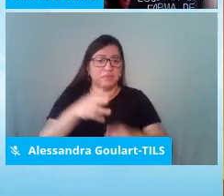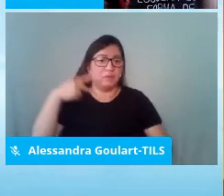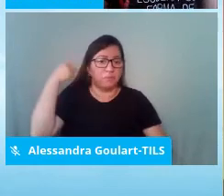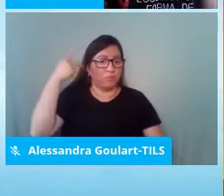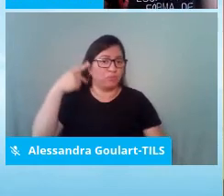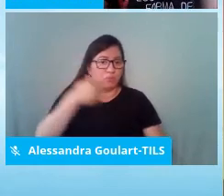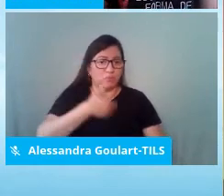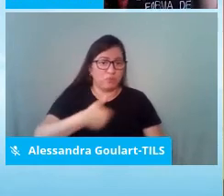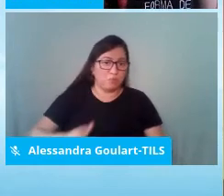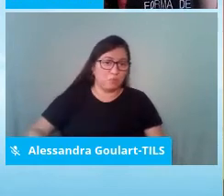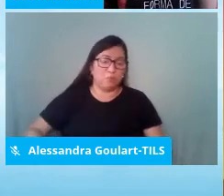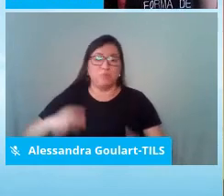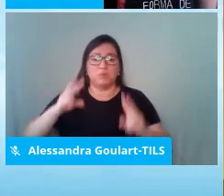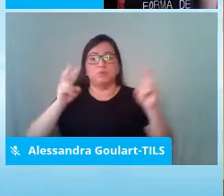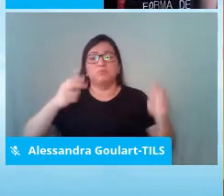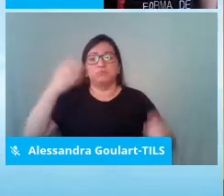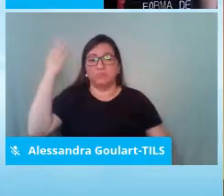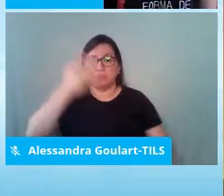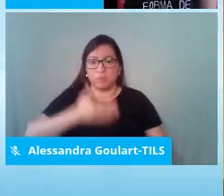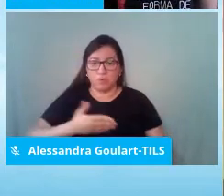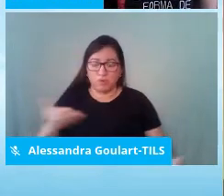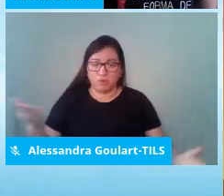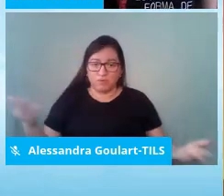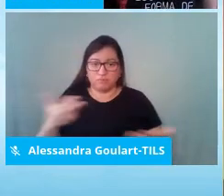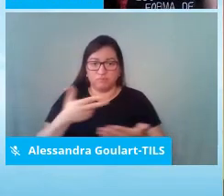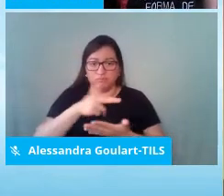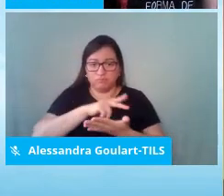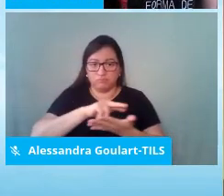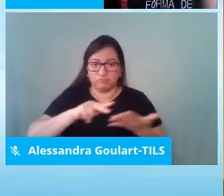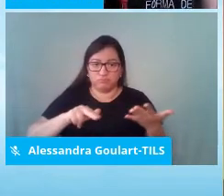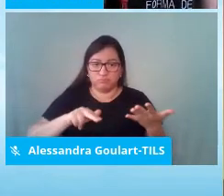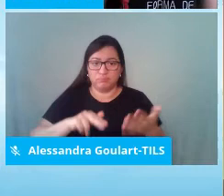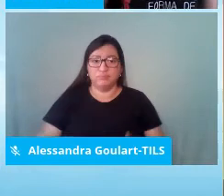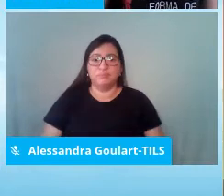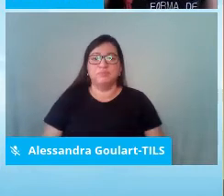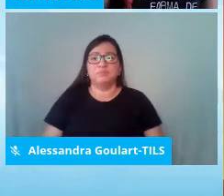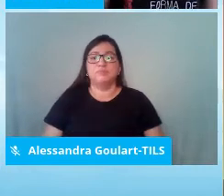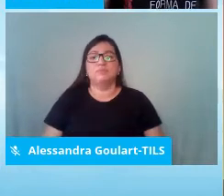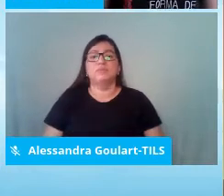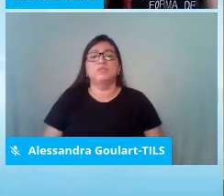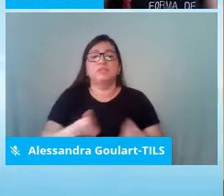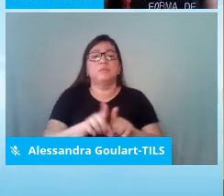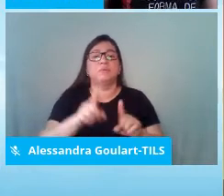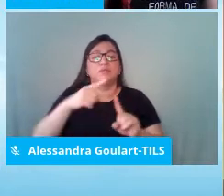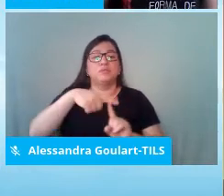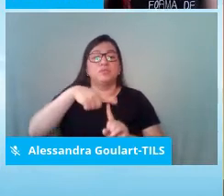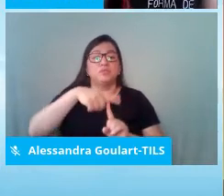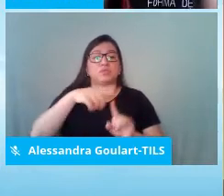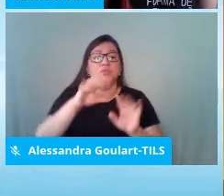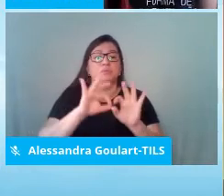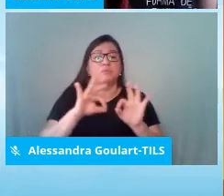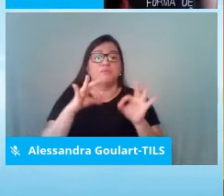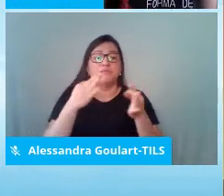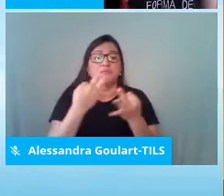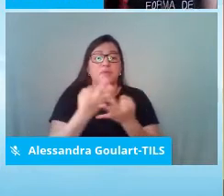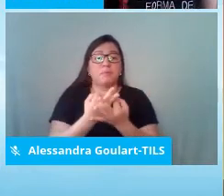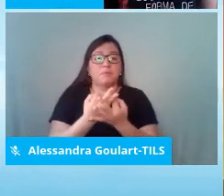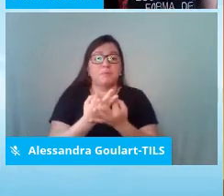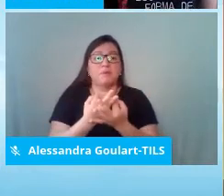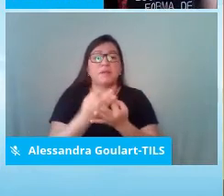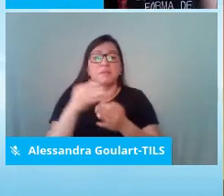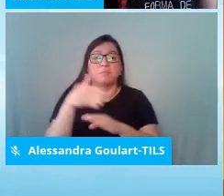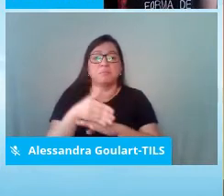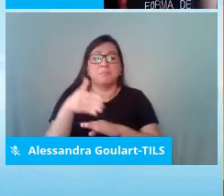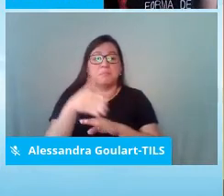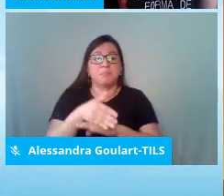em evidências e também sobre parentalidade positiva e no apoio às